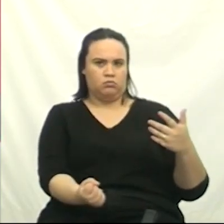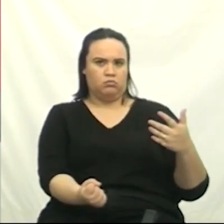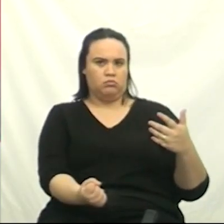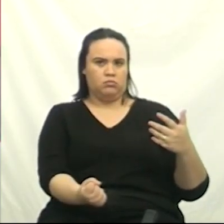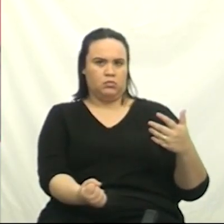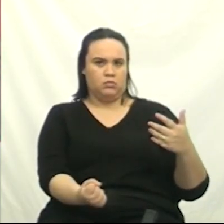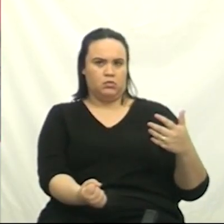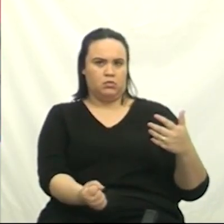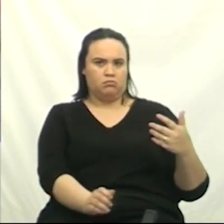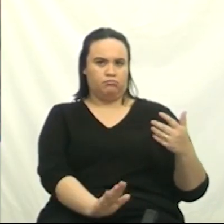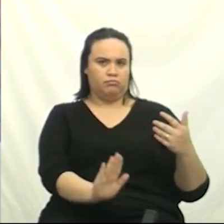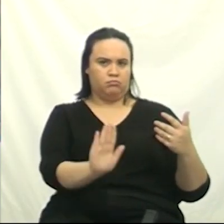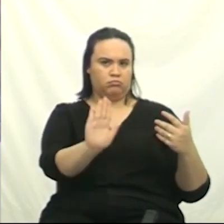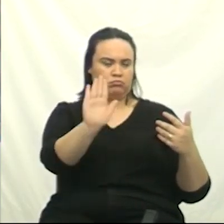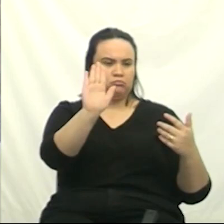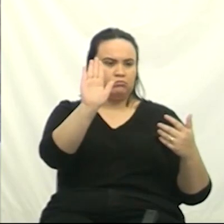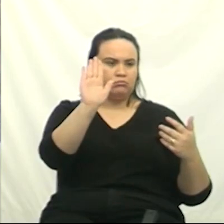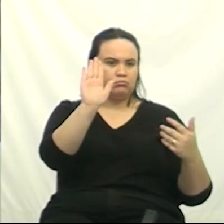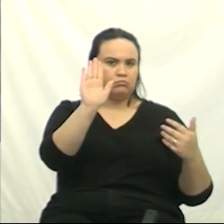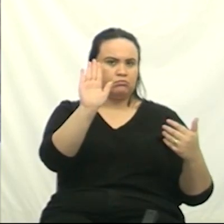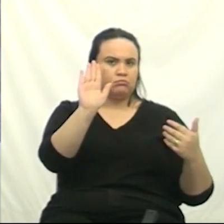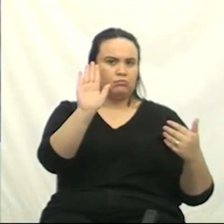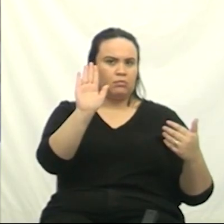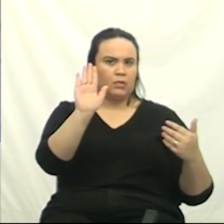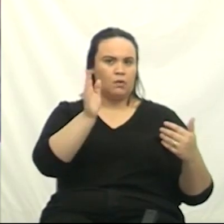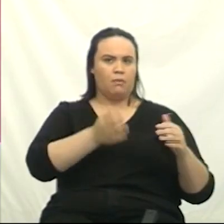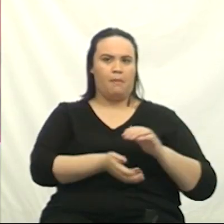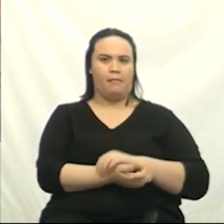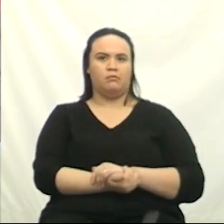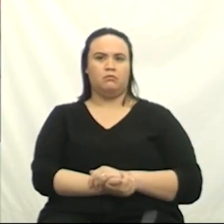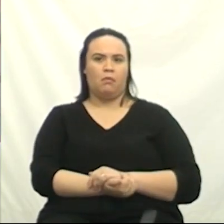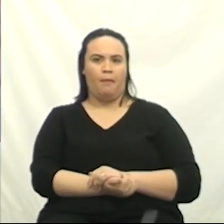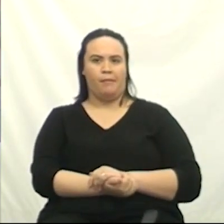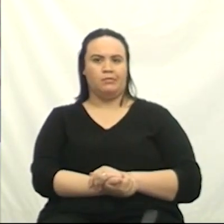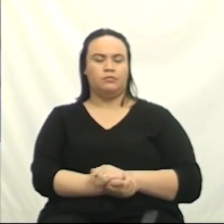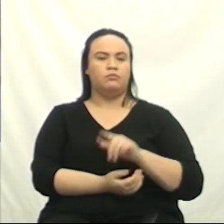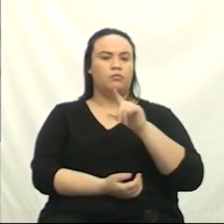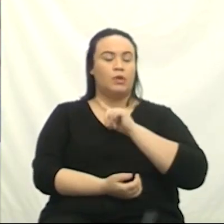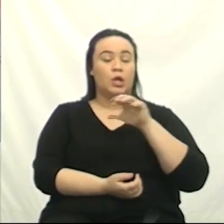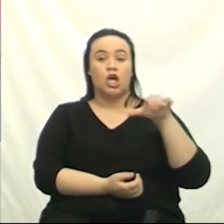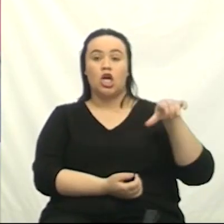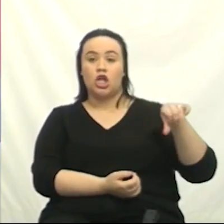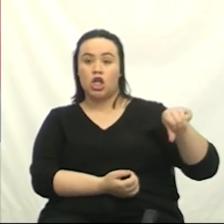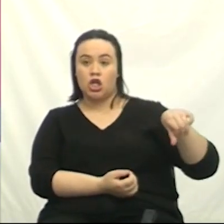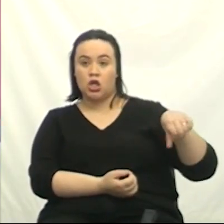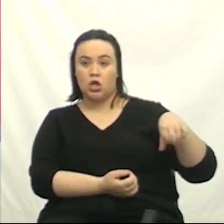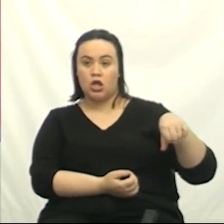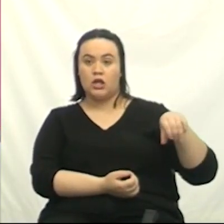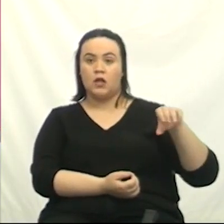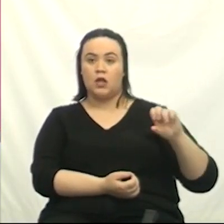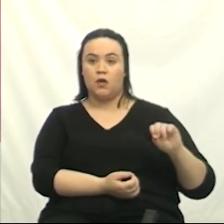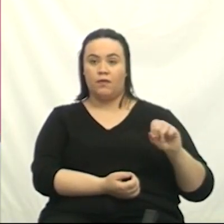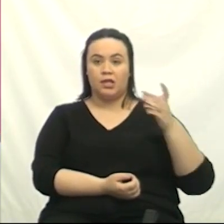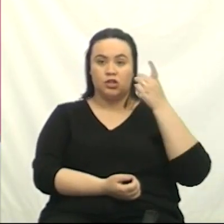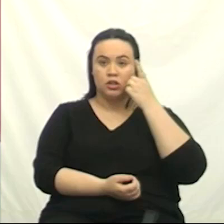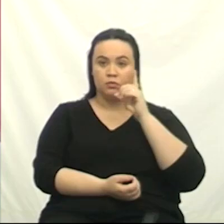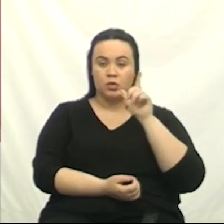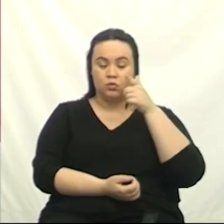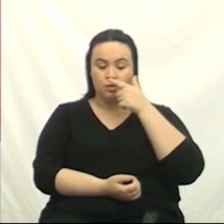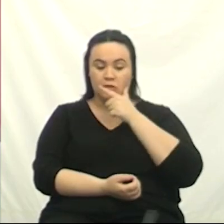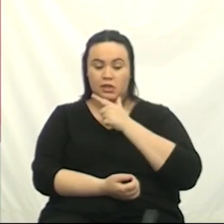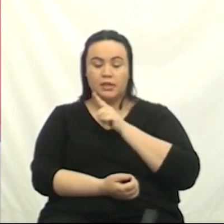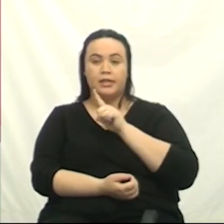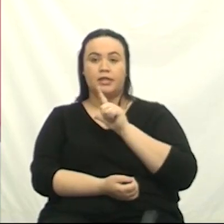pastor André Mendonça graças a Deus né pediu vista quer dizer temos aí 90 dias pra verificação pra entrar na pauta novamente